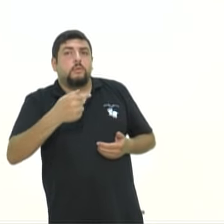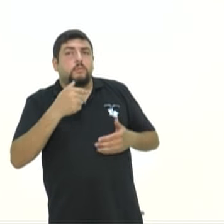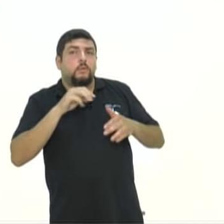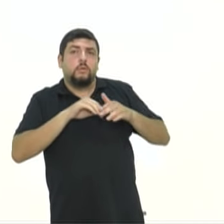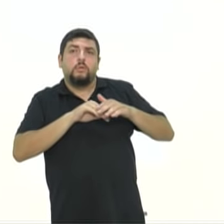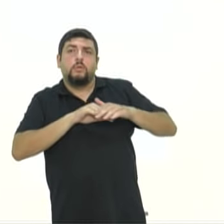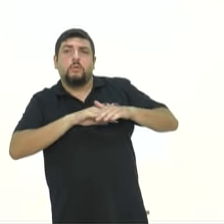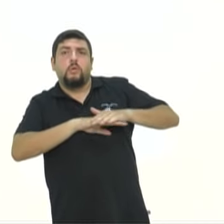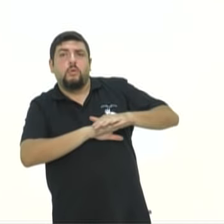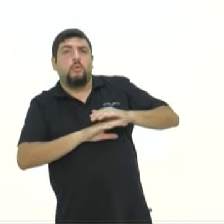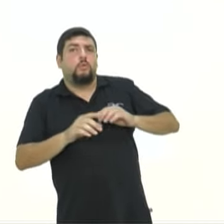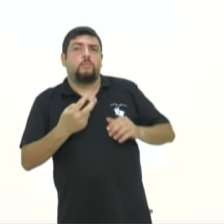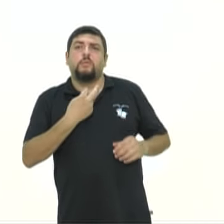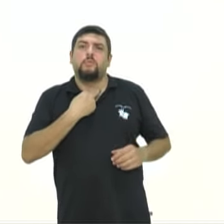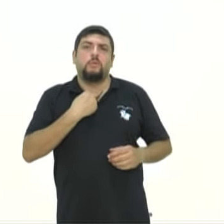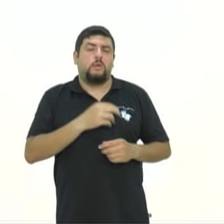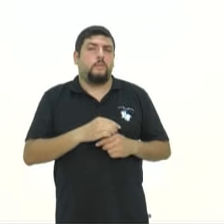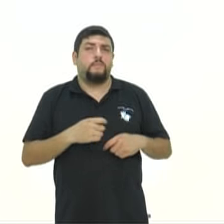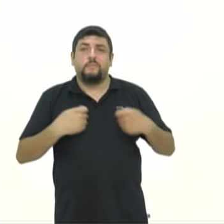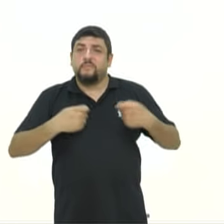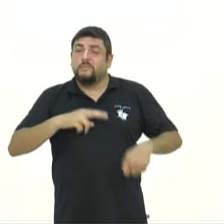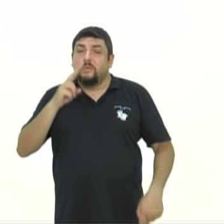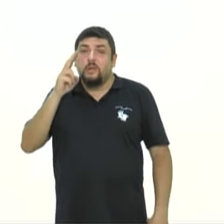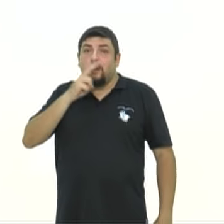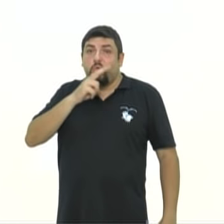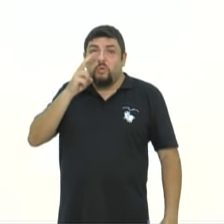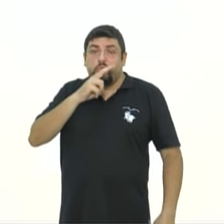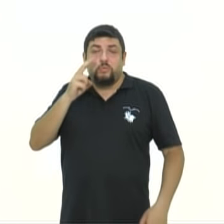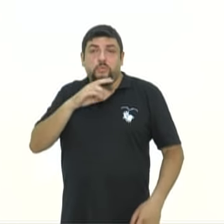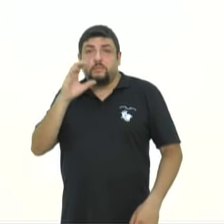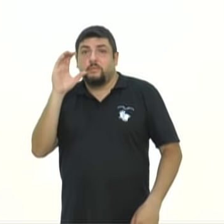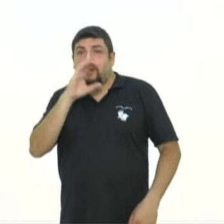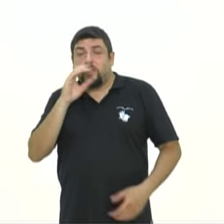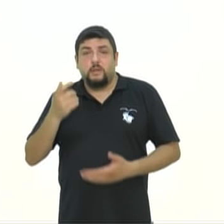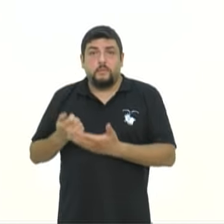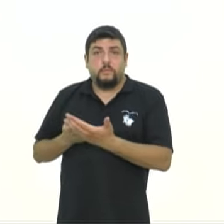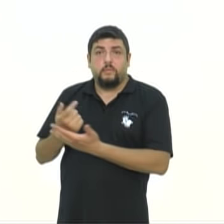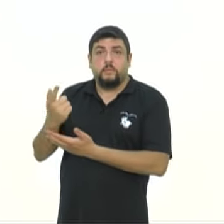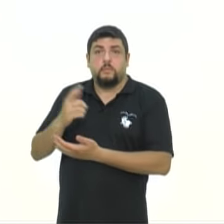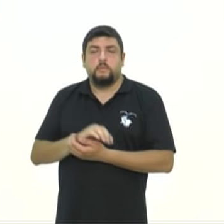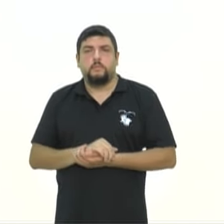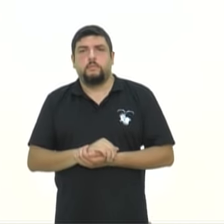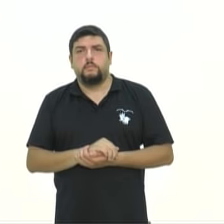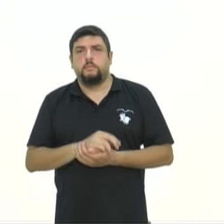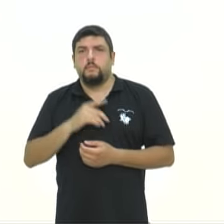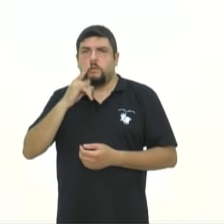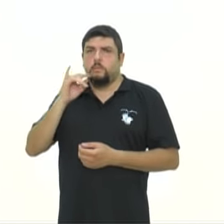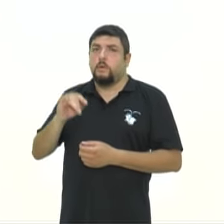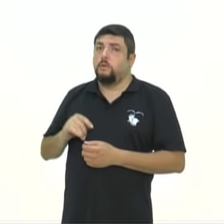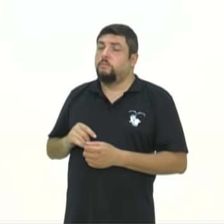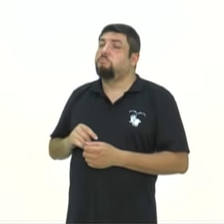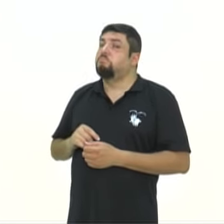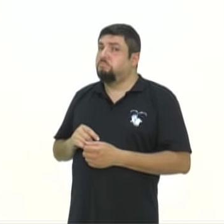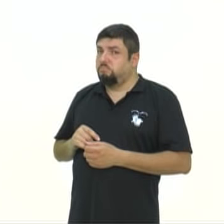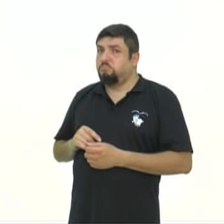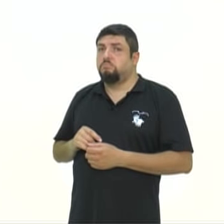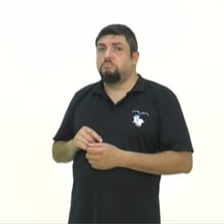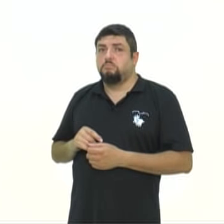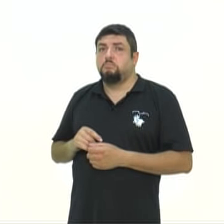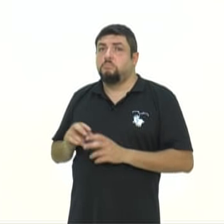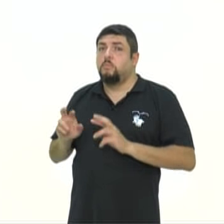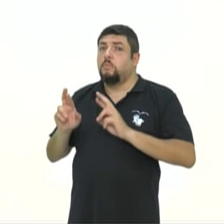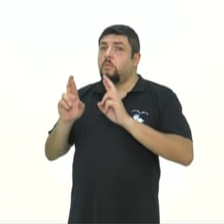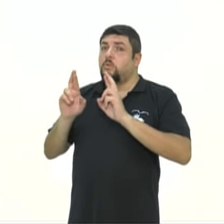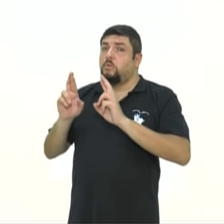né? Tenho uma urgência para resolver. Aí o pai diz: só espero que a Mônica